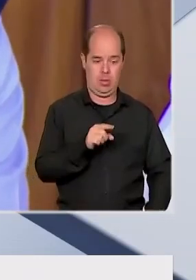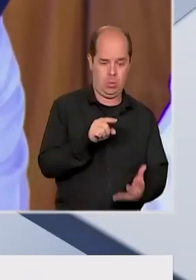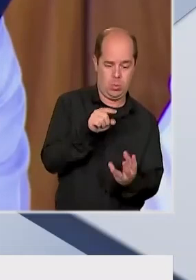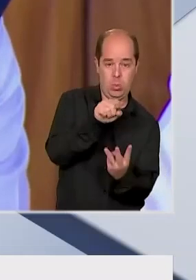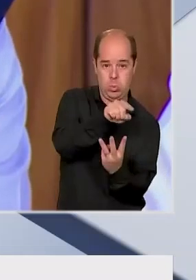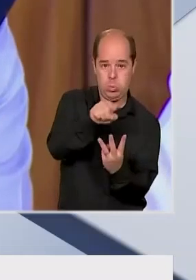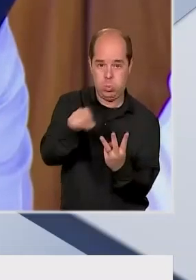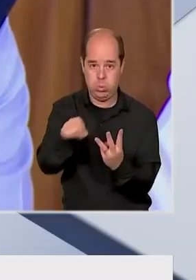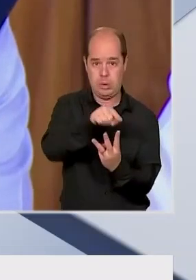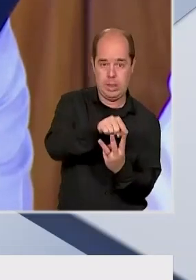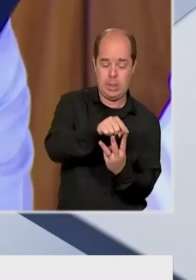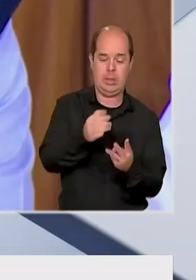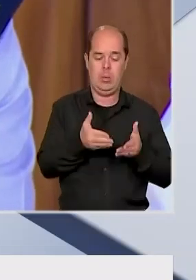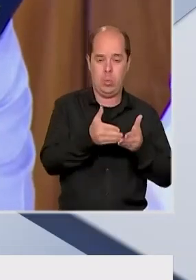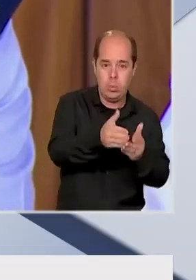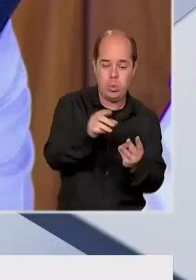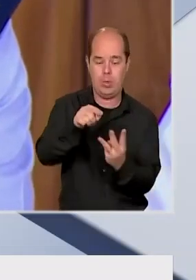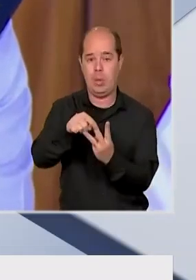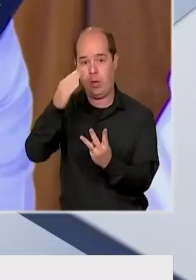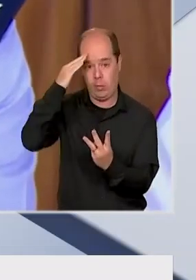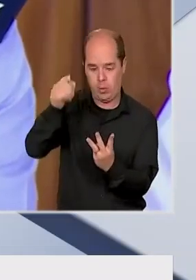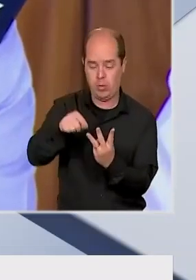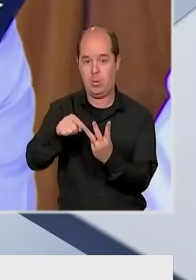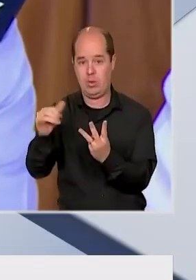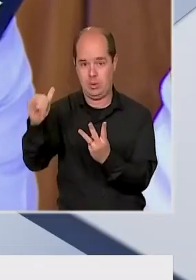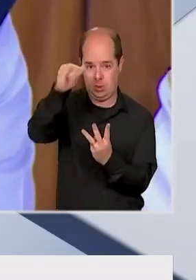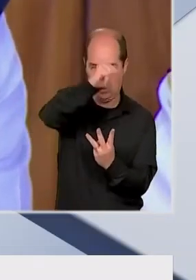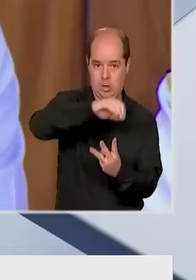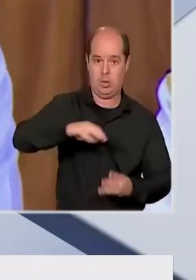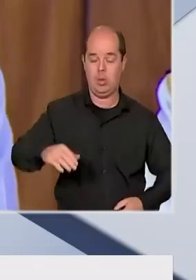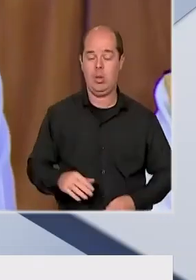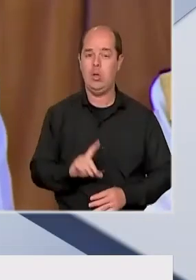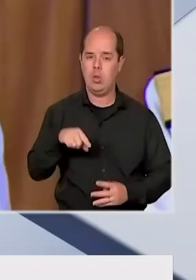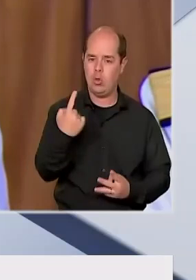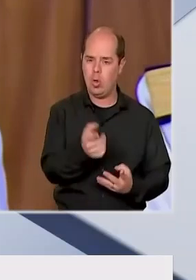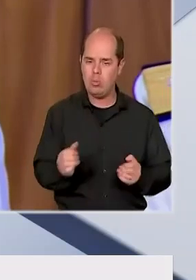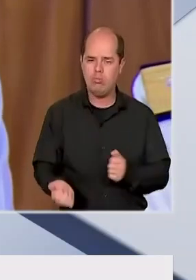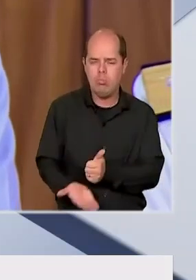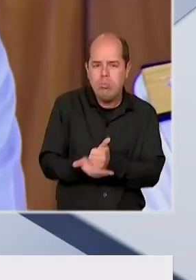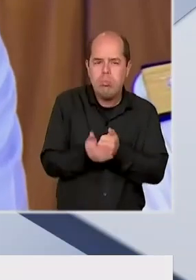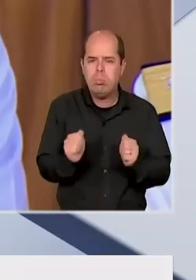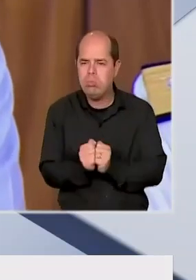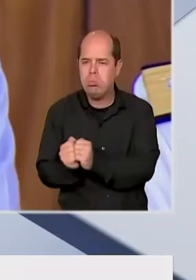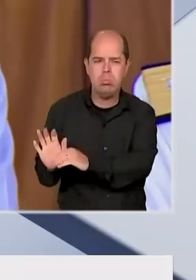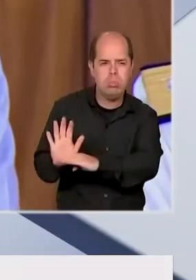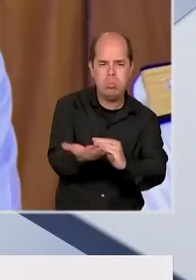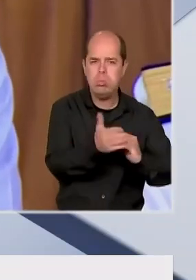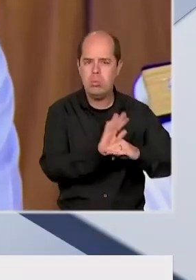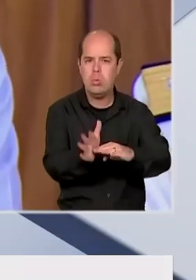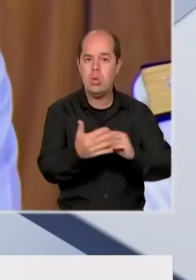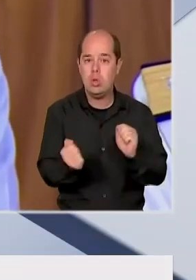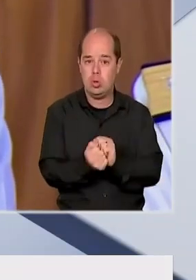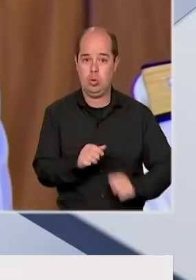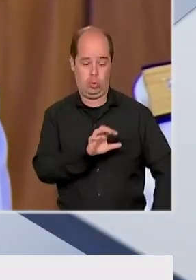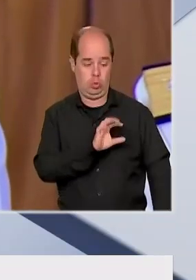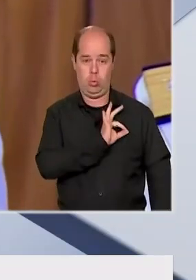noto três coisas preocupantes que não tem nada a ver com a glo mas tem a ver com o combate ao ao ao crime organizado que